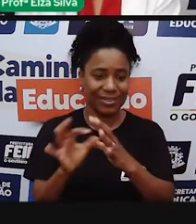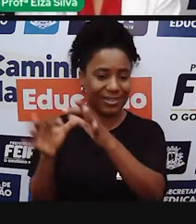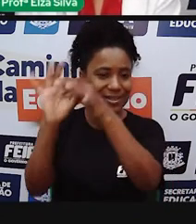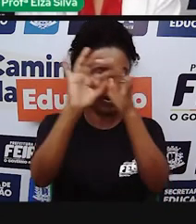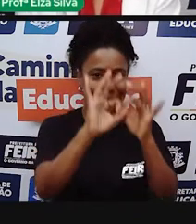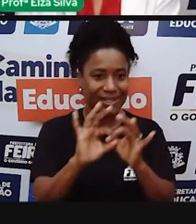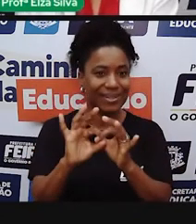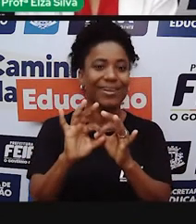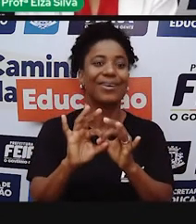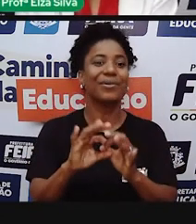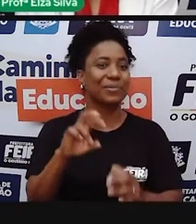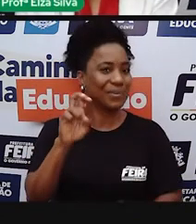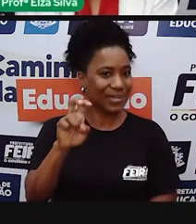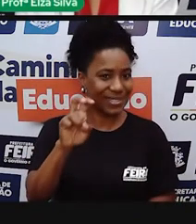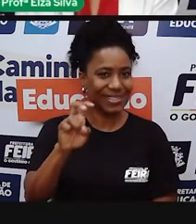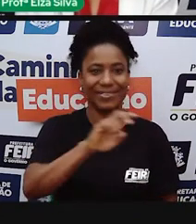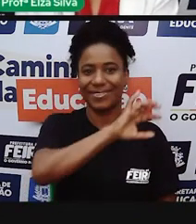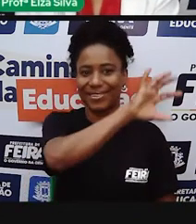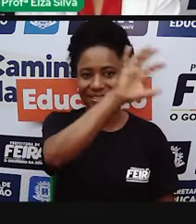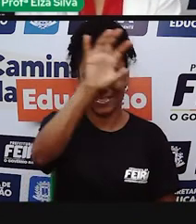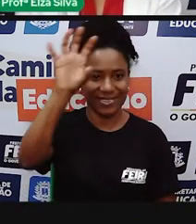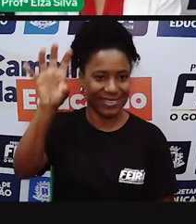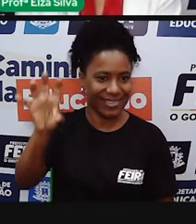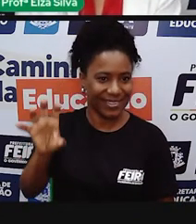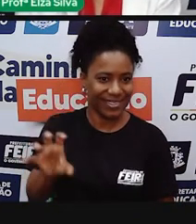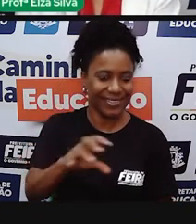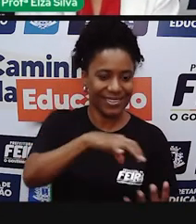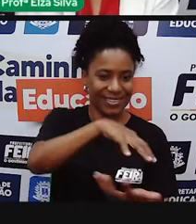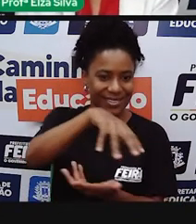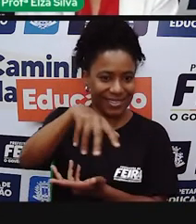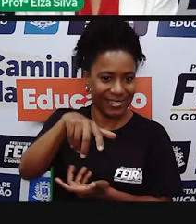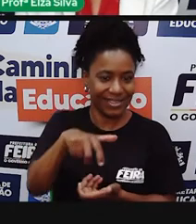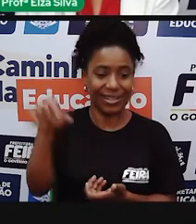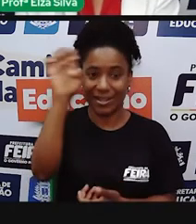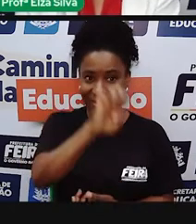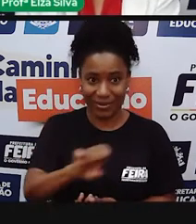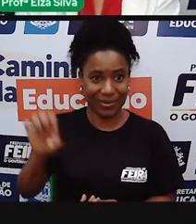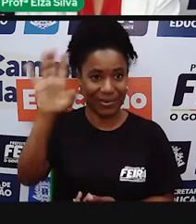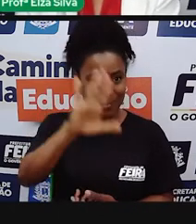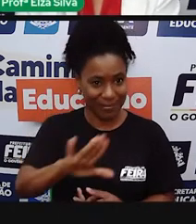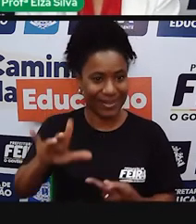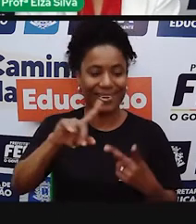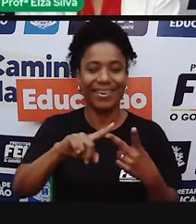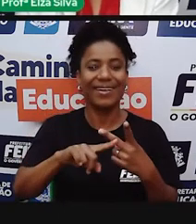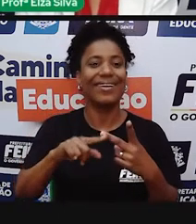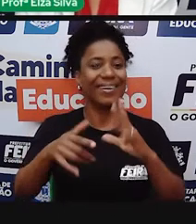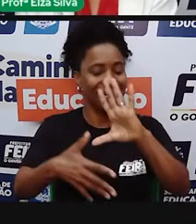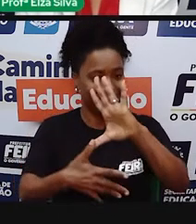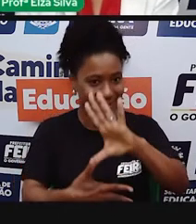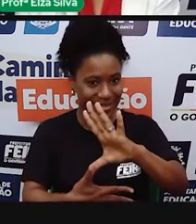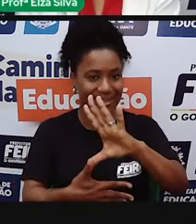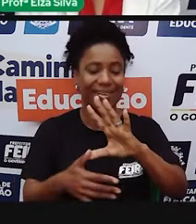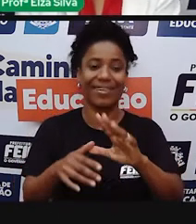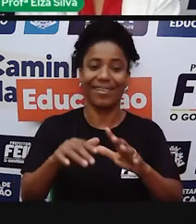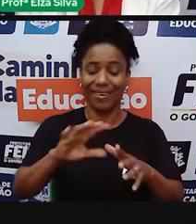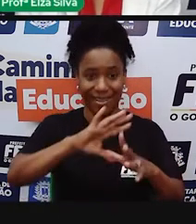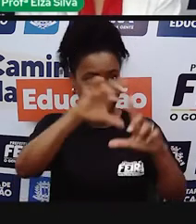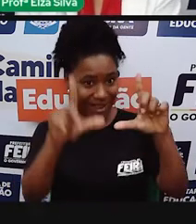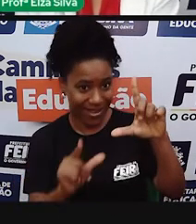mundo. Quais são eles? Europa, América, Ásia, África e